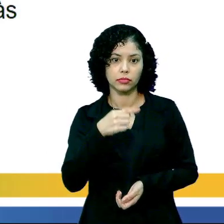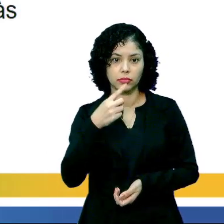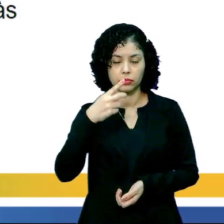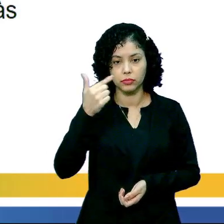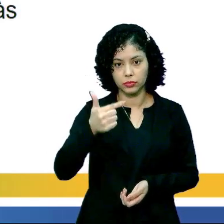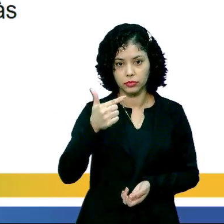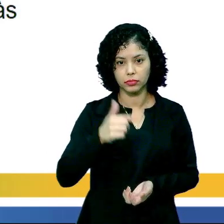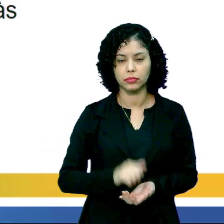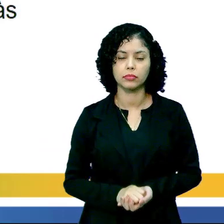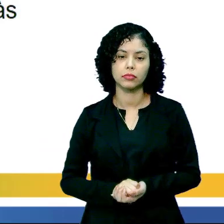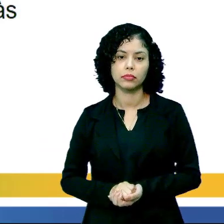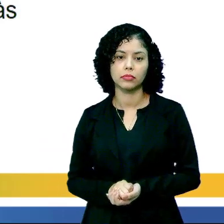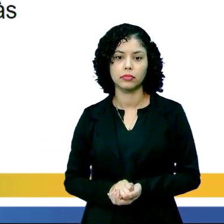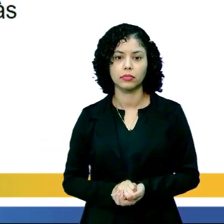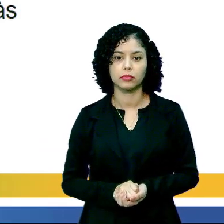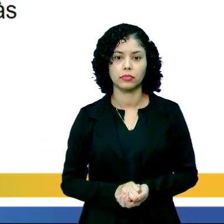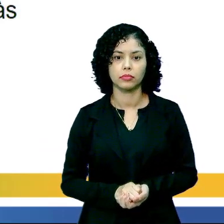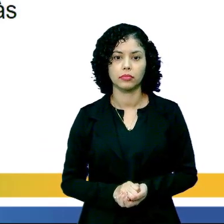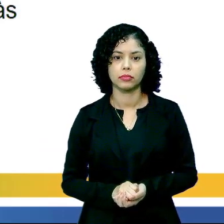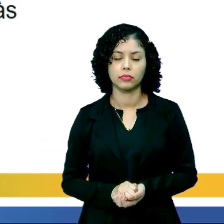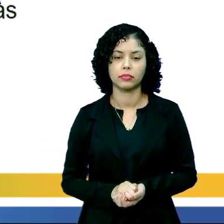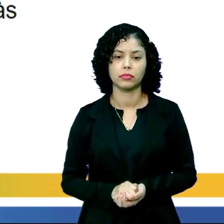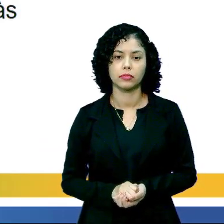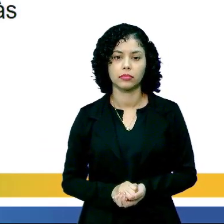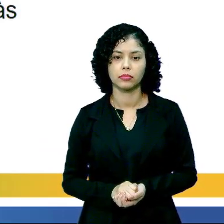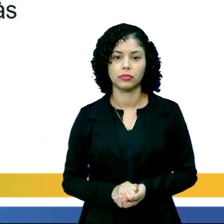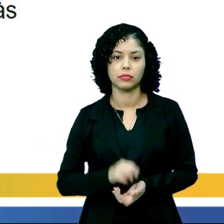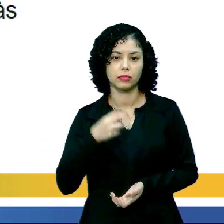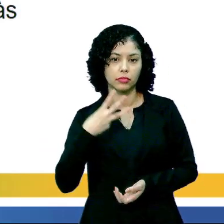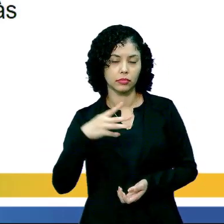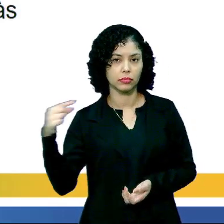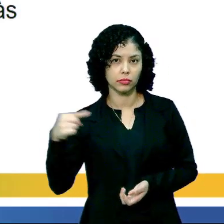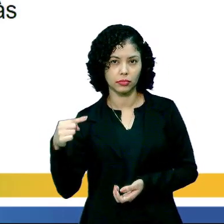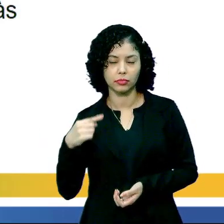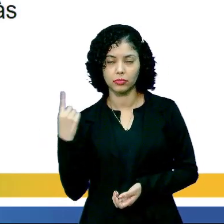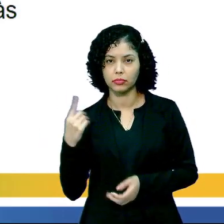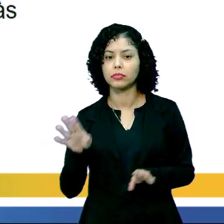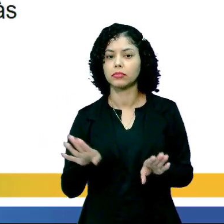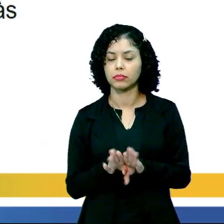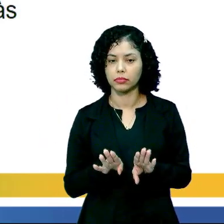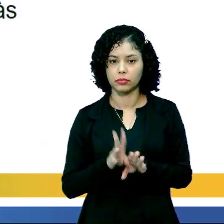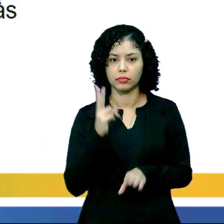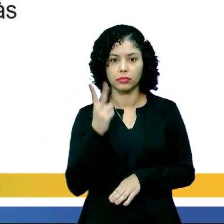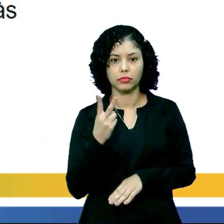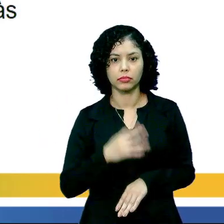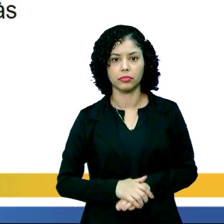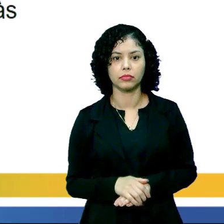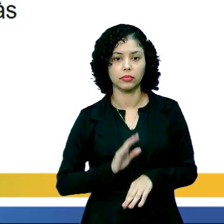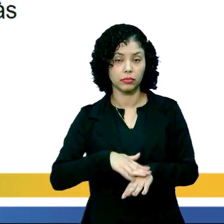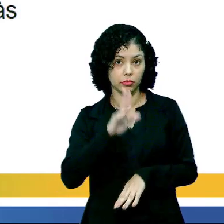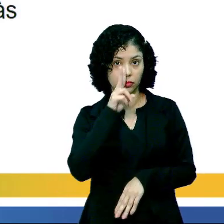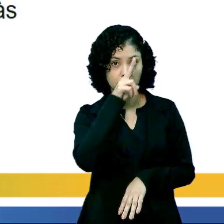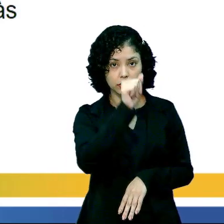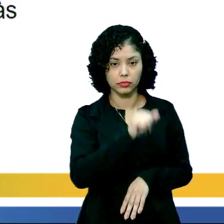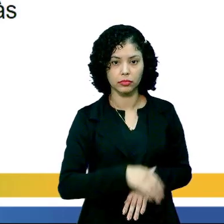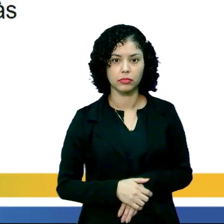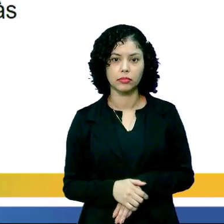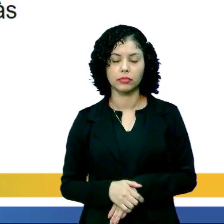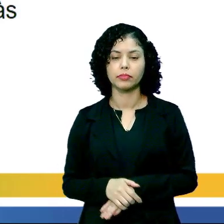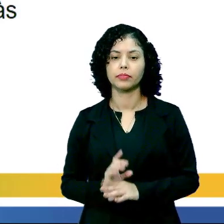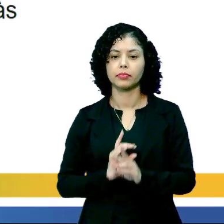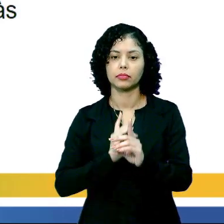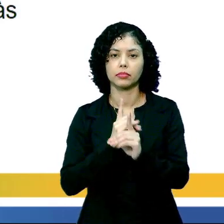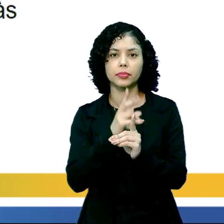isso vai dar dois ele é forte e o ácido nítrico 3 - 1 isso também vai dar dois e ele é um ácido forte então